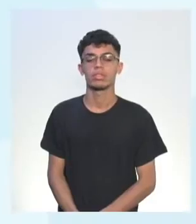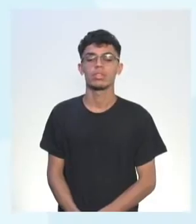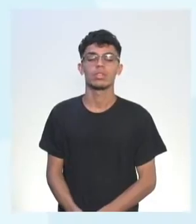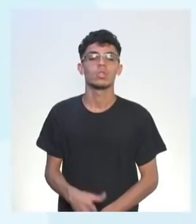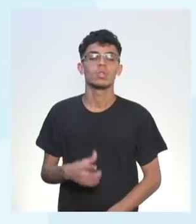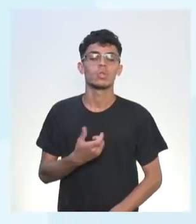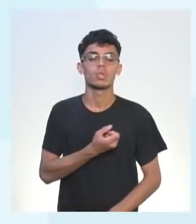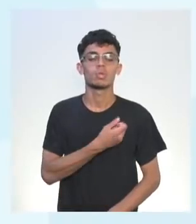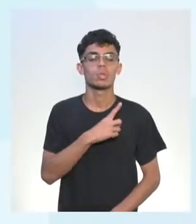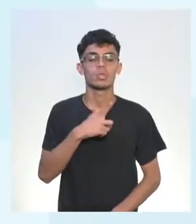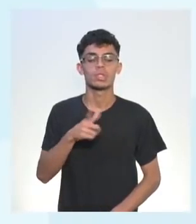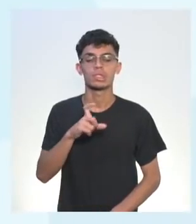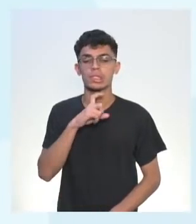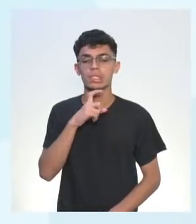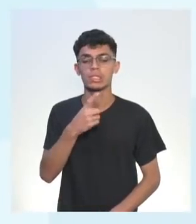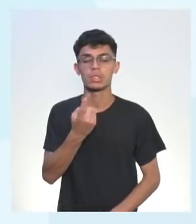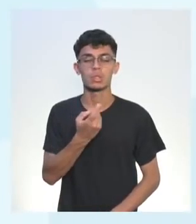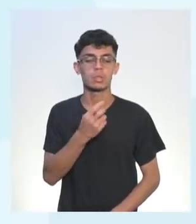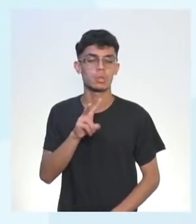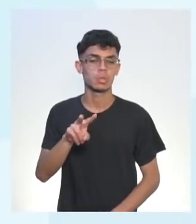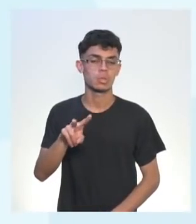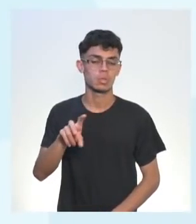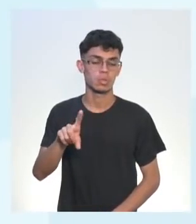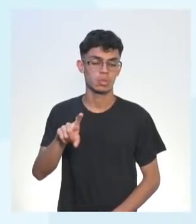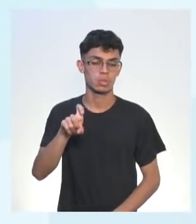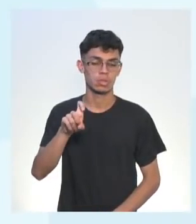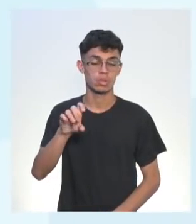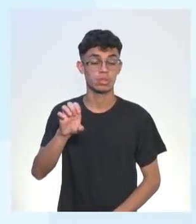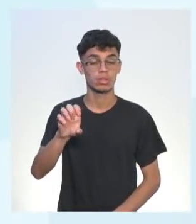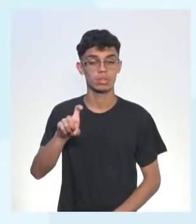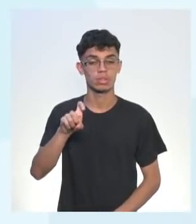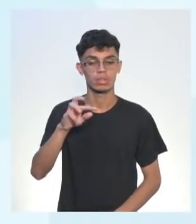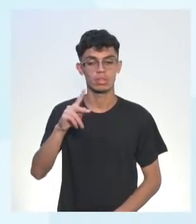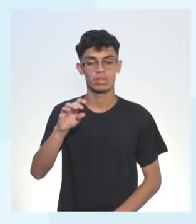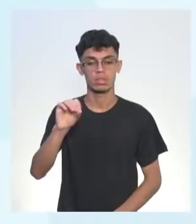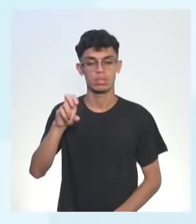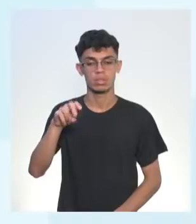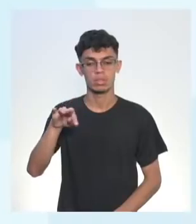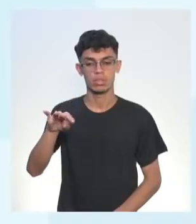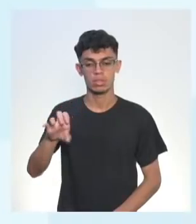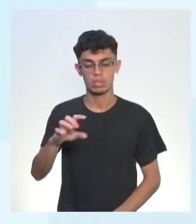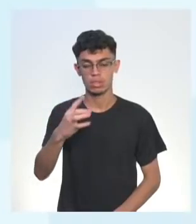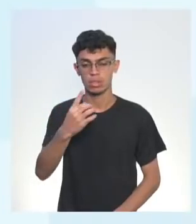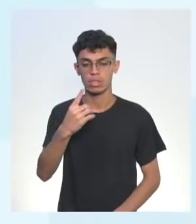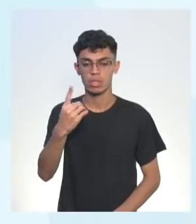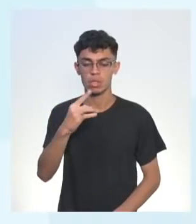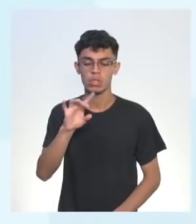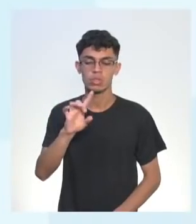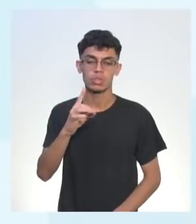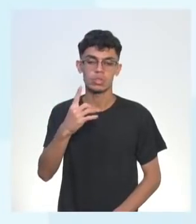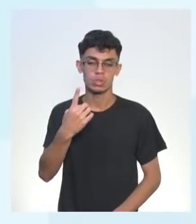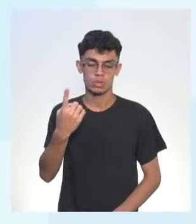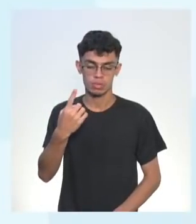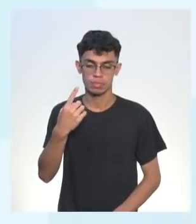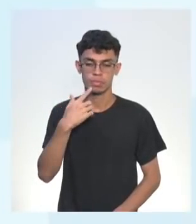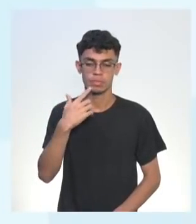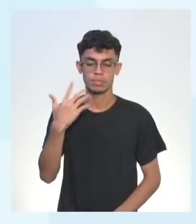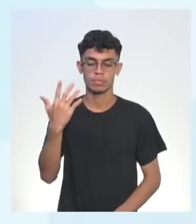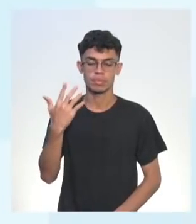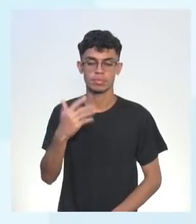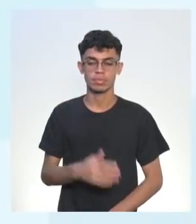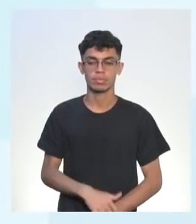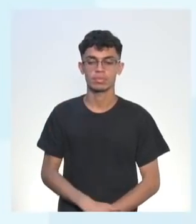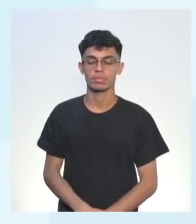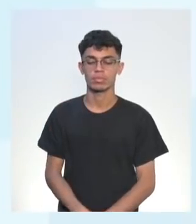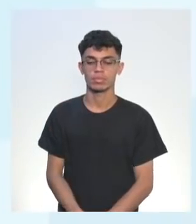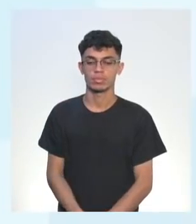ninguém, o expoente dele é 1. Porque é o 3 uma única vez, a gente não coloca, mas ele está aí subentendido, está escondidinho. Tá?